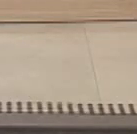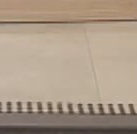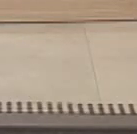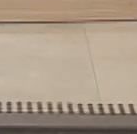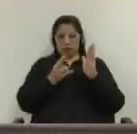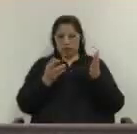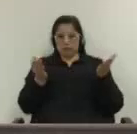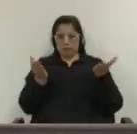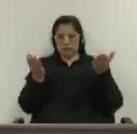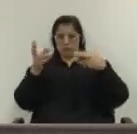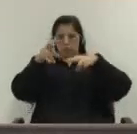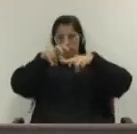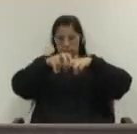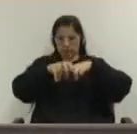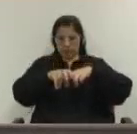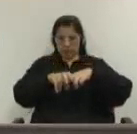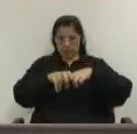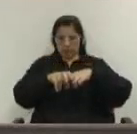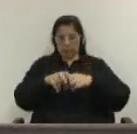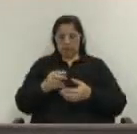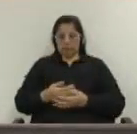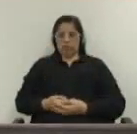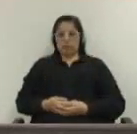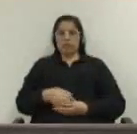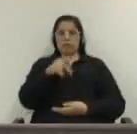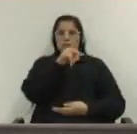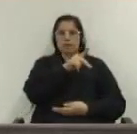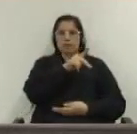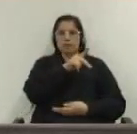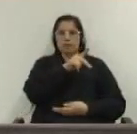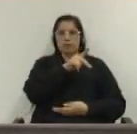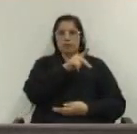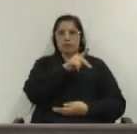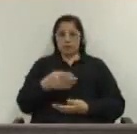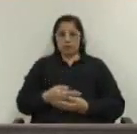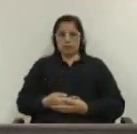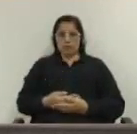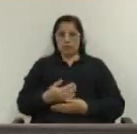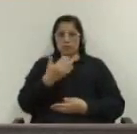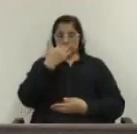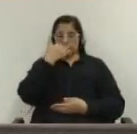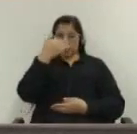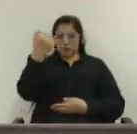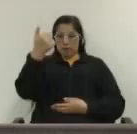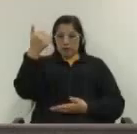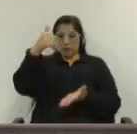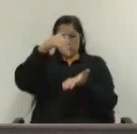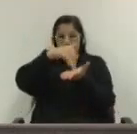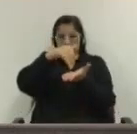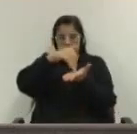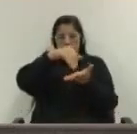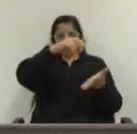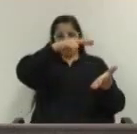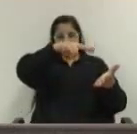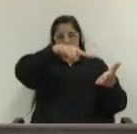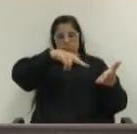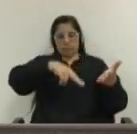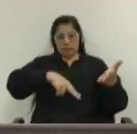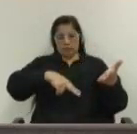Podemos nos assentar. Esta presidência solicita ao primeiro secretário que faça a leitura da